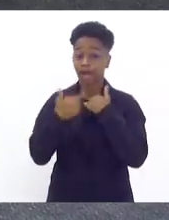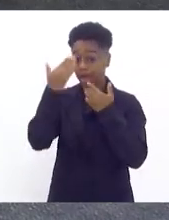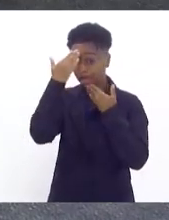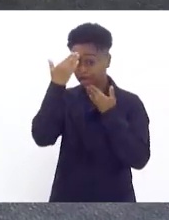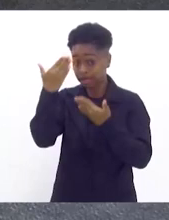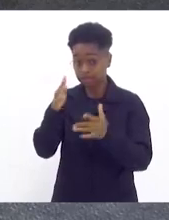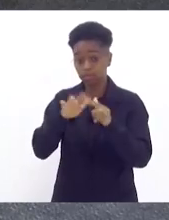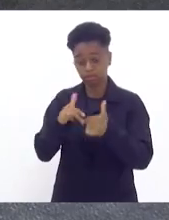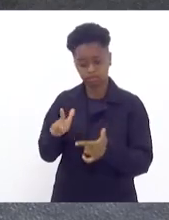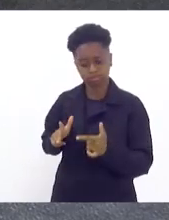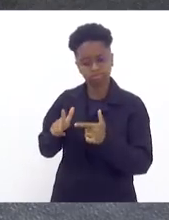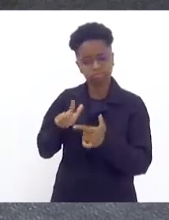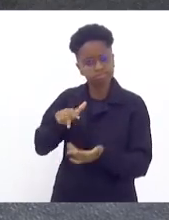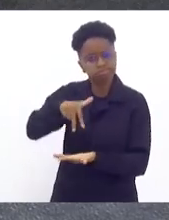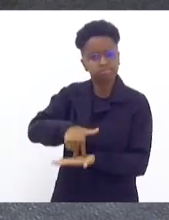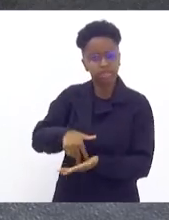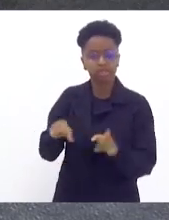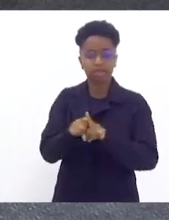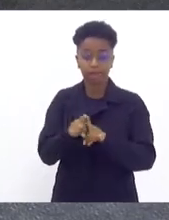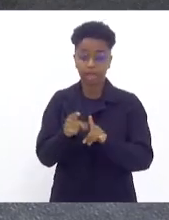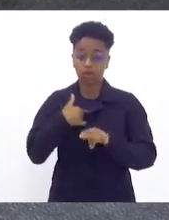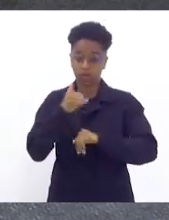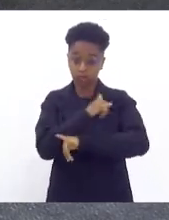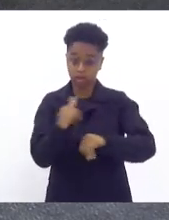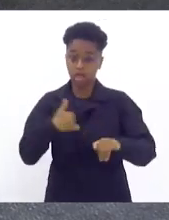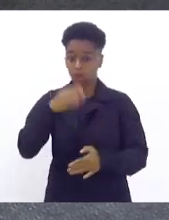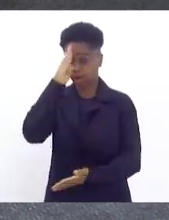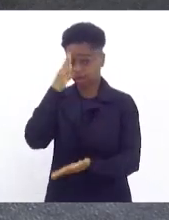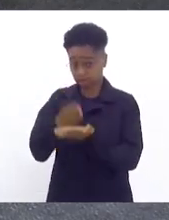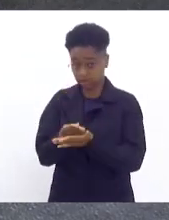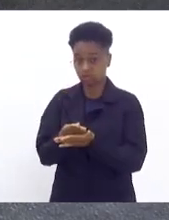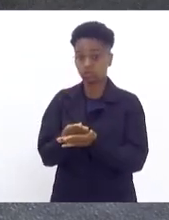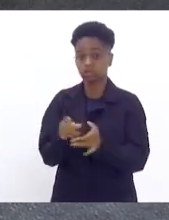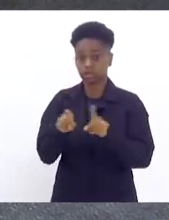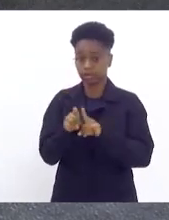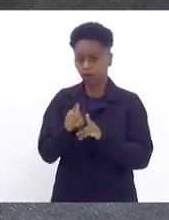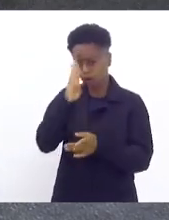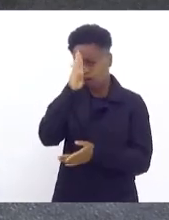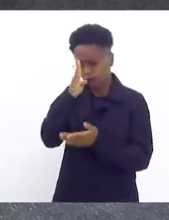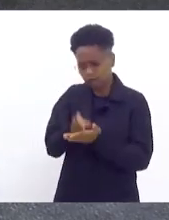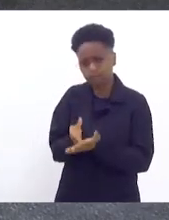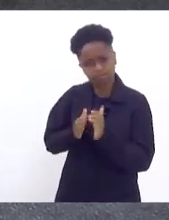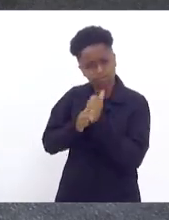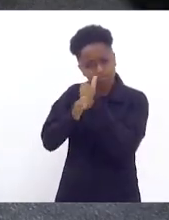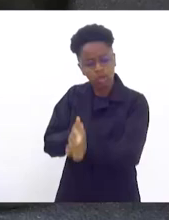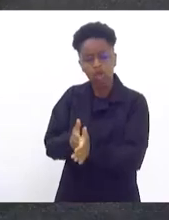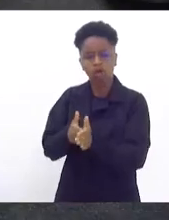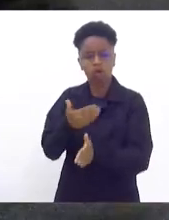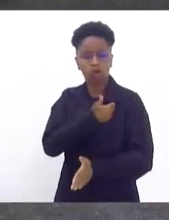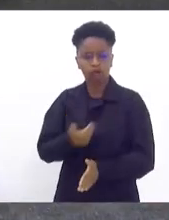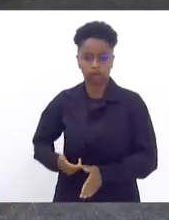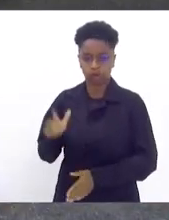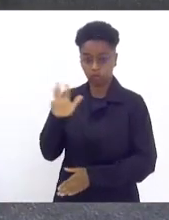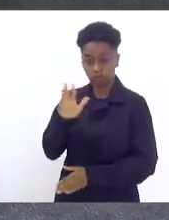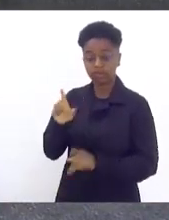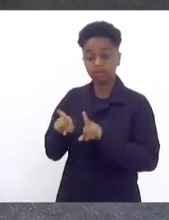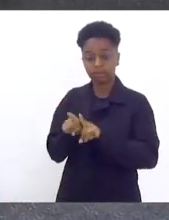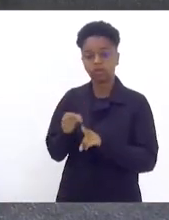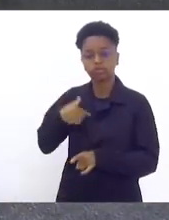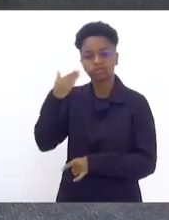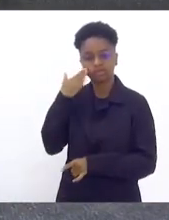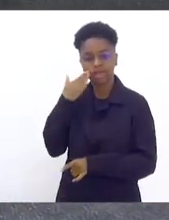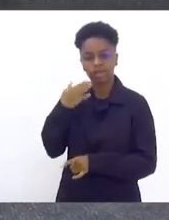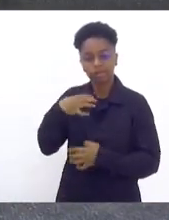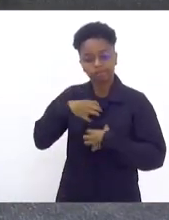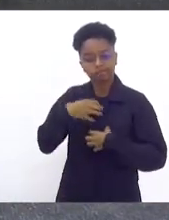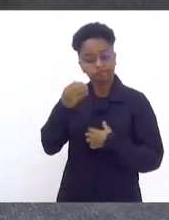sua intervenção e dizer que eu acredito e confio no governo Lula e acredito que o bom senso vai reinar e que a